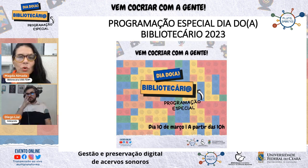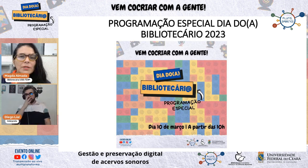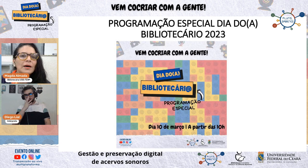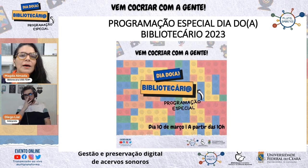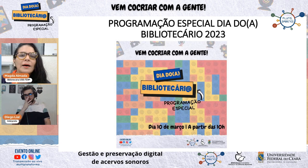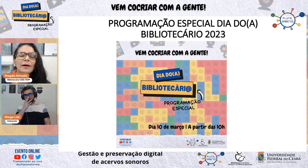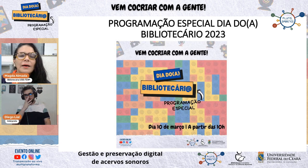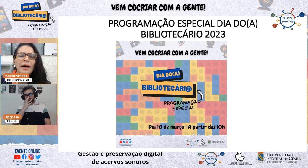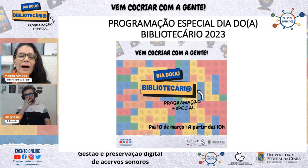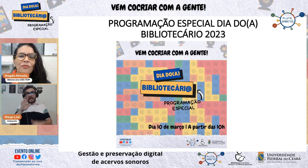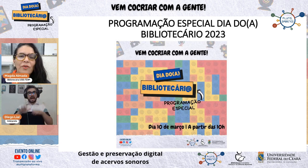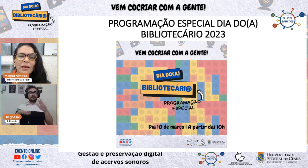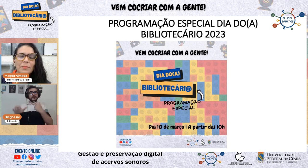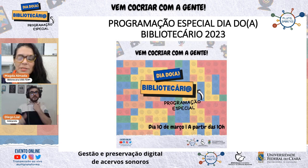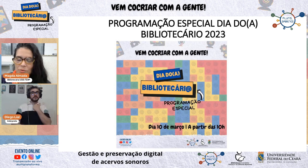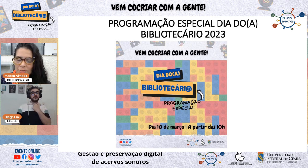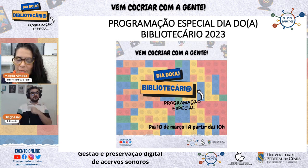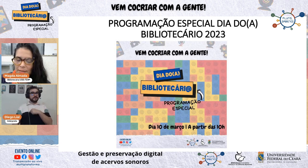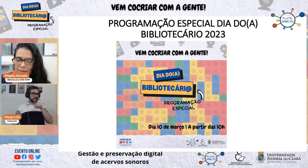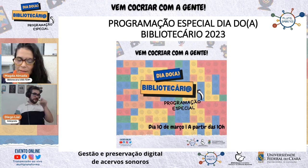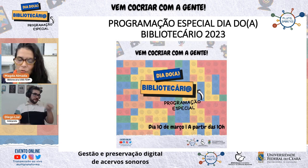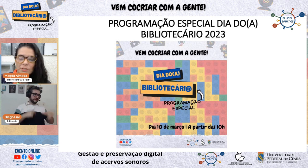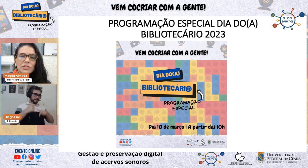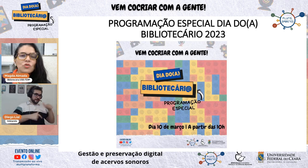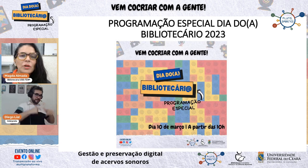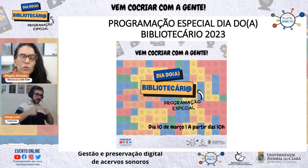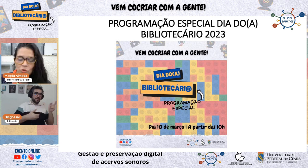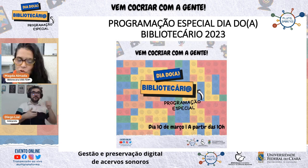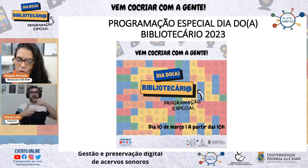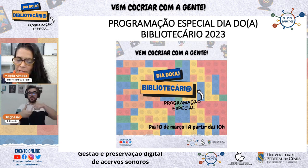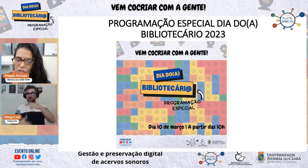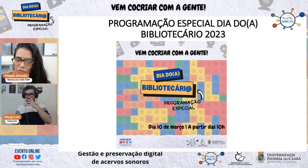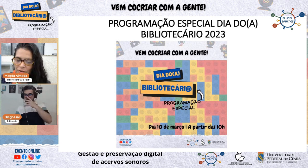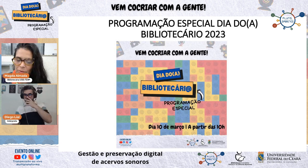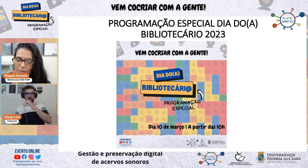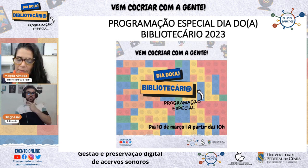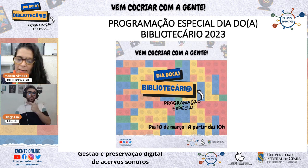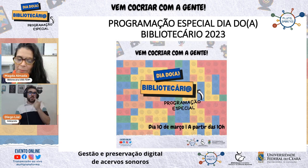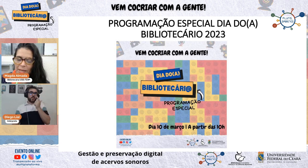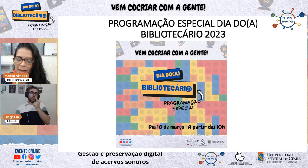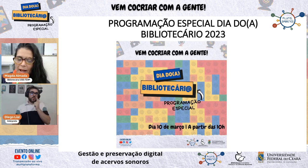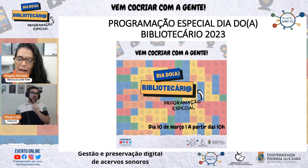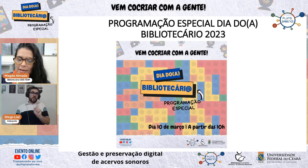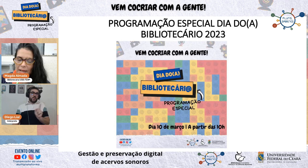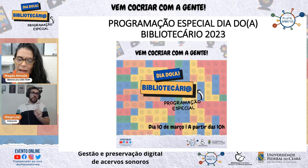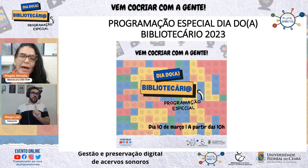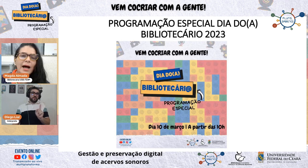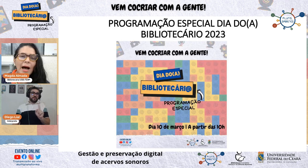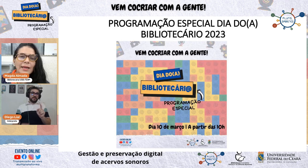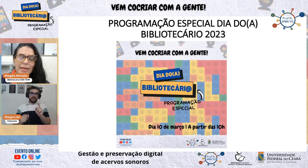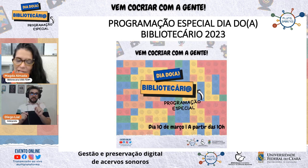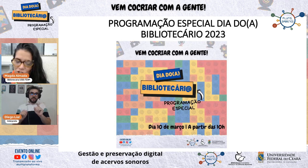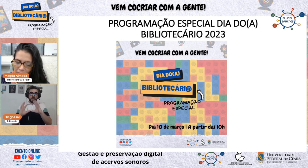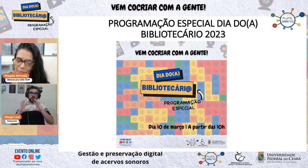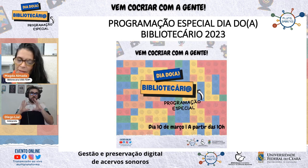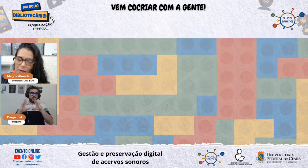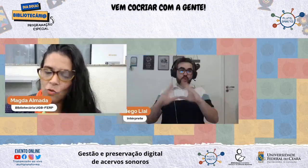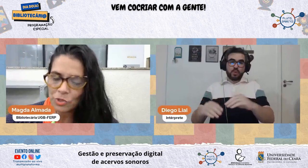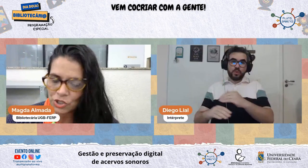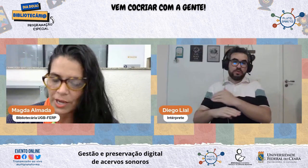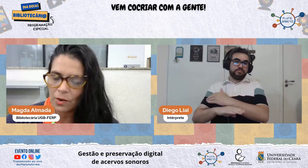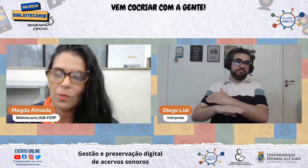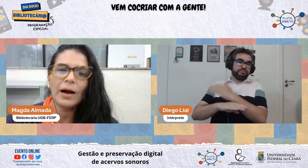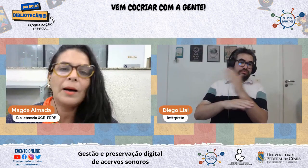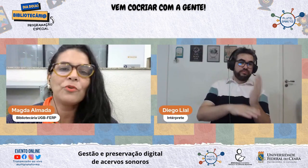ver toda a fala, mas eu sei que todos os colegas que estiveram aqui, né, a Ariadna,